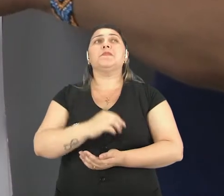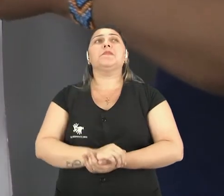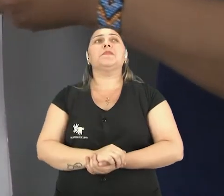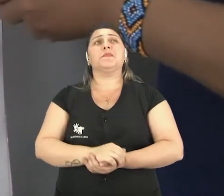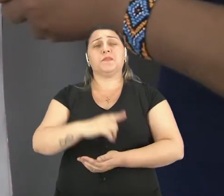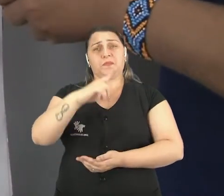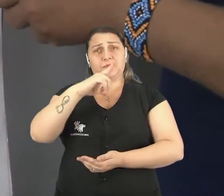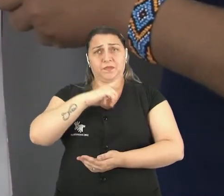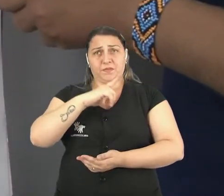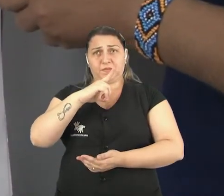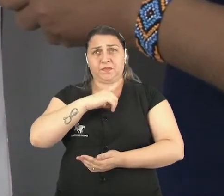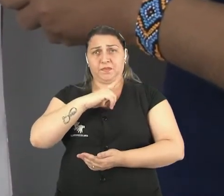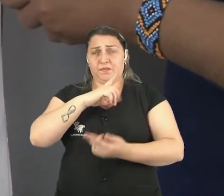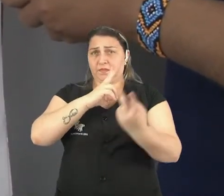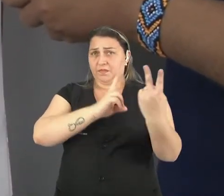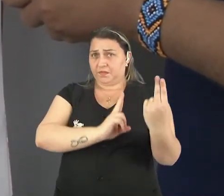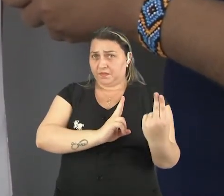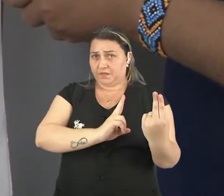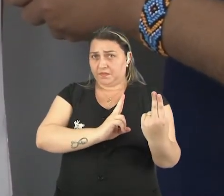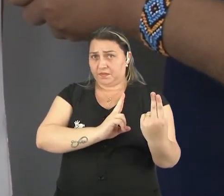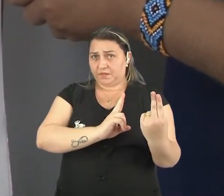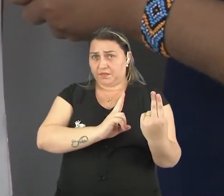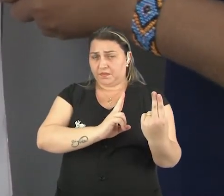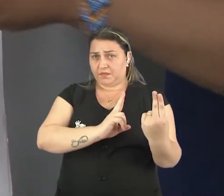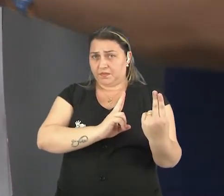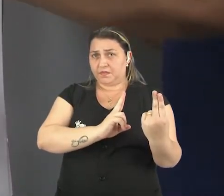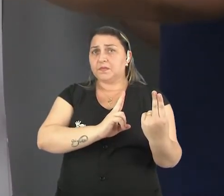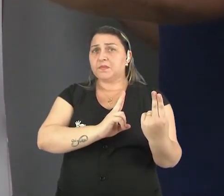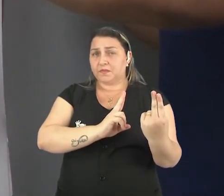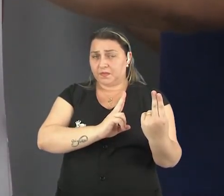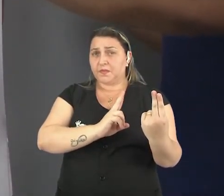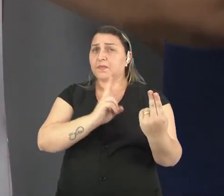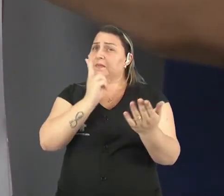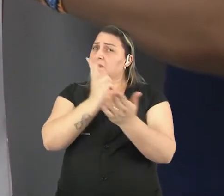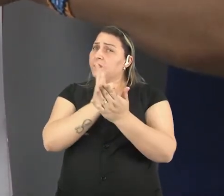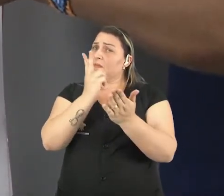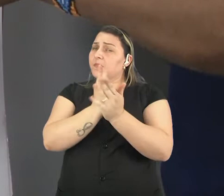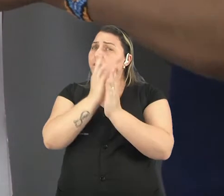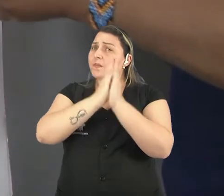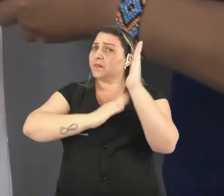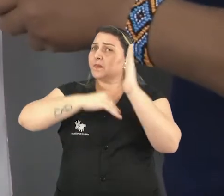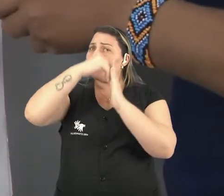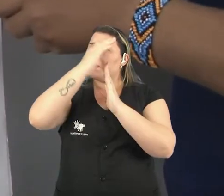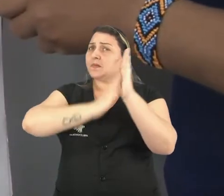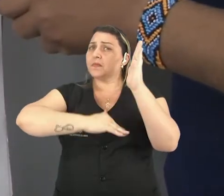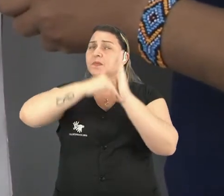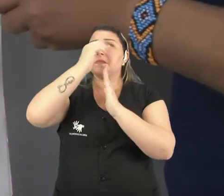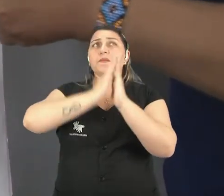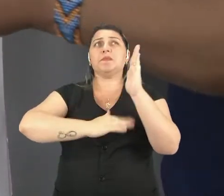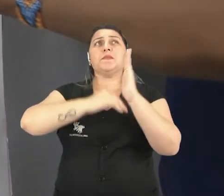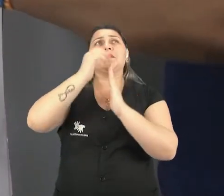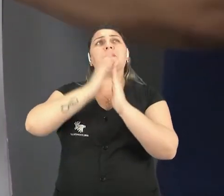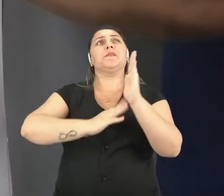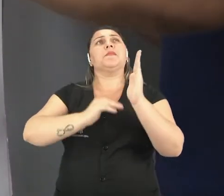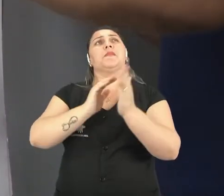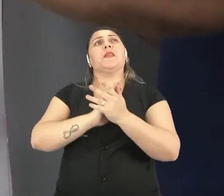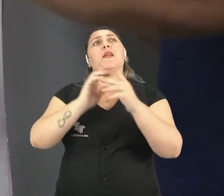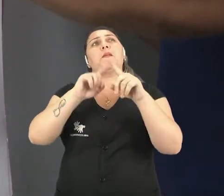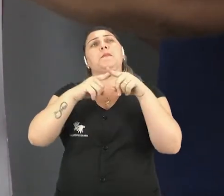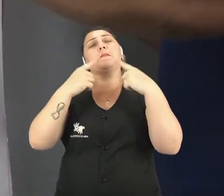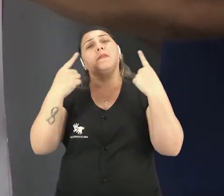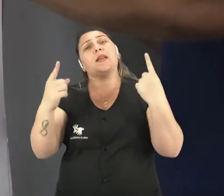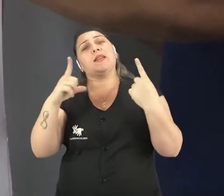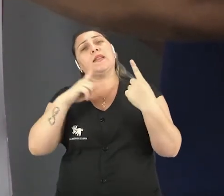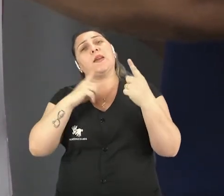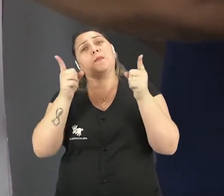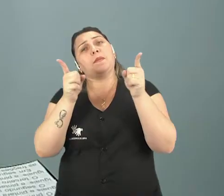Tem equivalência? É a mesma pintura, não é mesmo? Olha só. Mas aqui eu